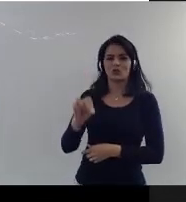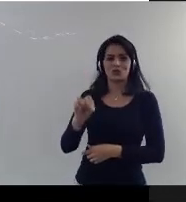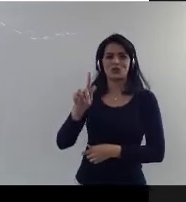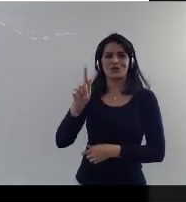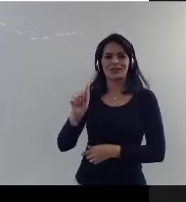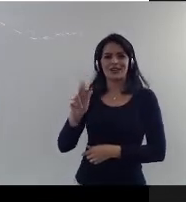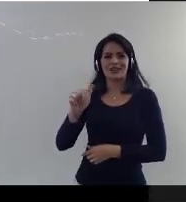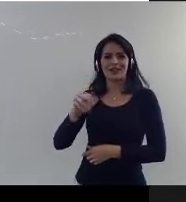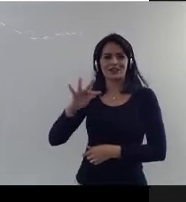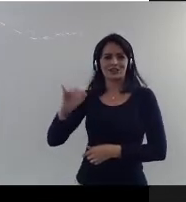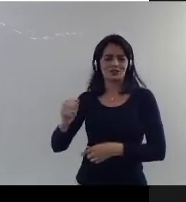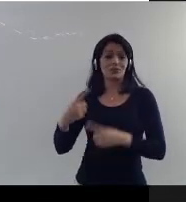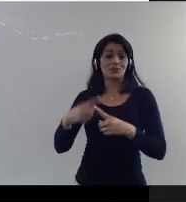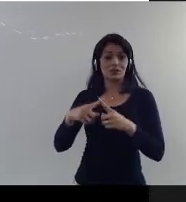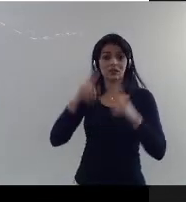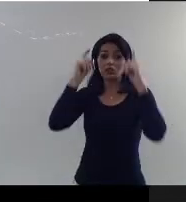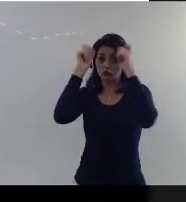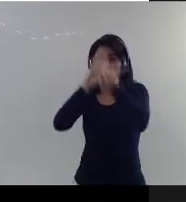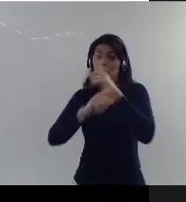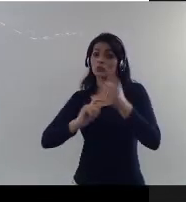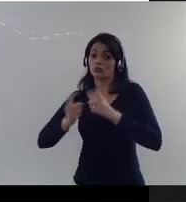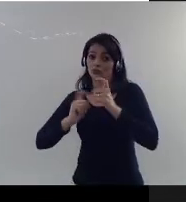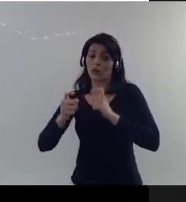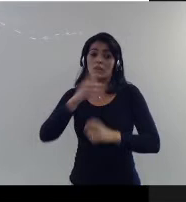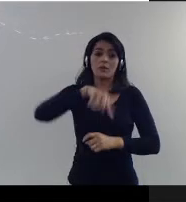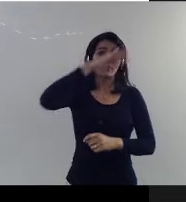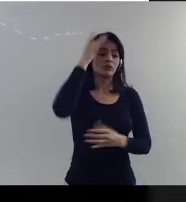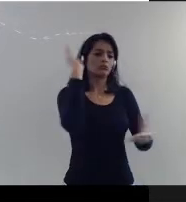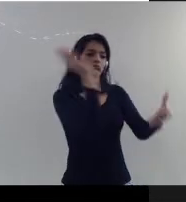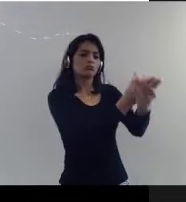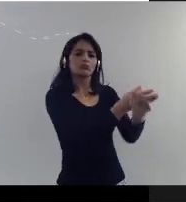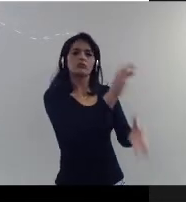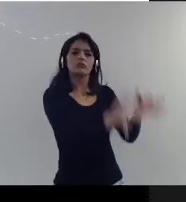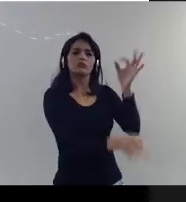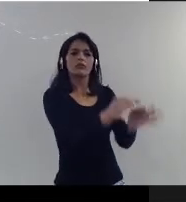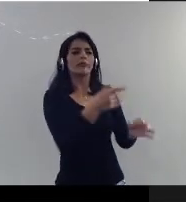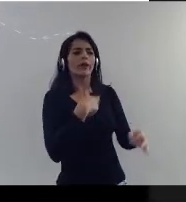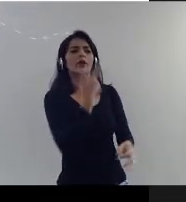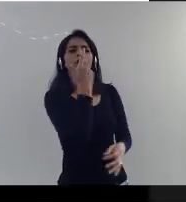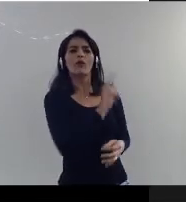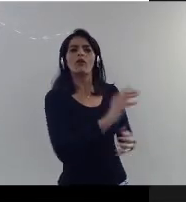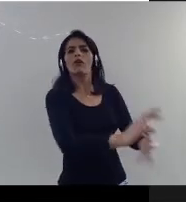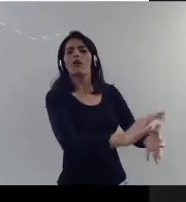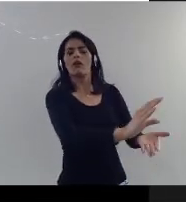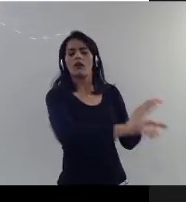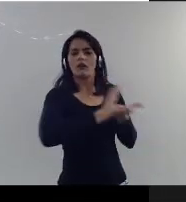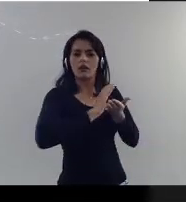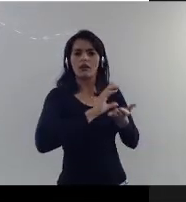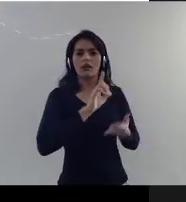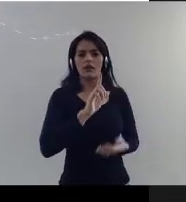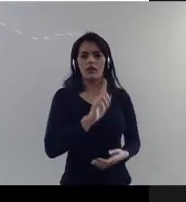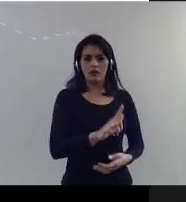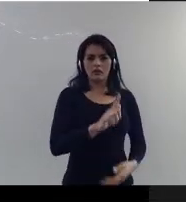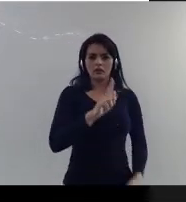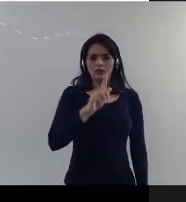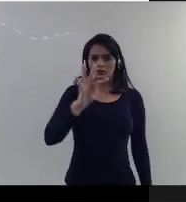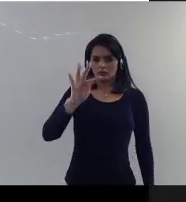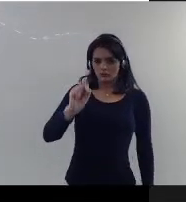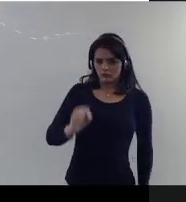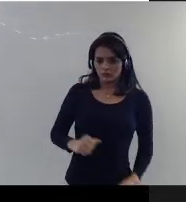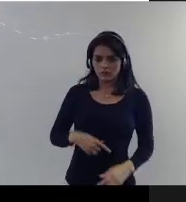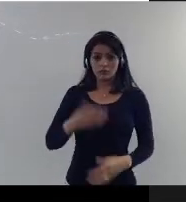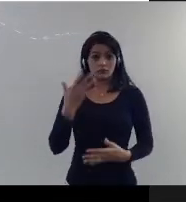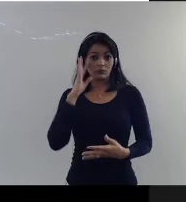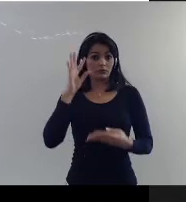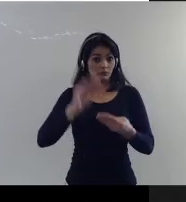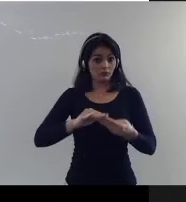dificuldade administrativa para fazer isso, né? Então, as pessoas estavam tendo que entrar na justiça só para esse ponto. Então, uma vez que a gente entendeu isso, né, não só